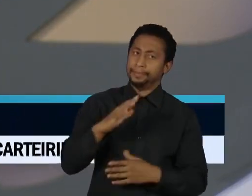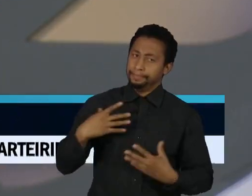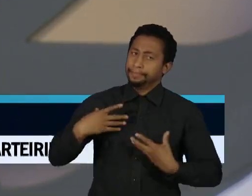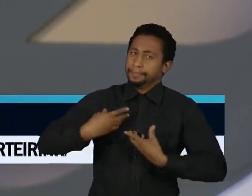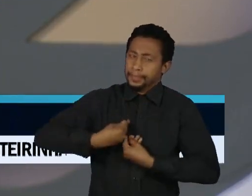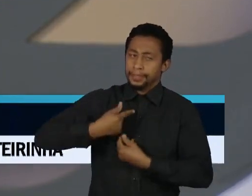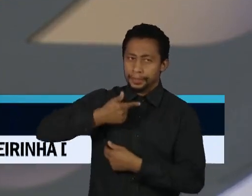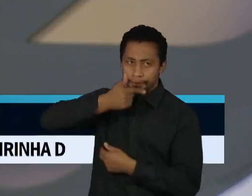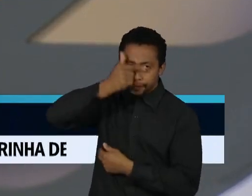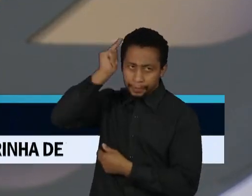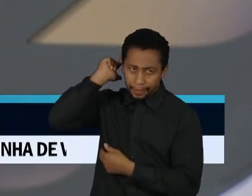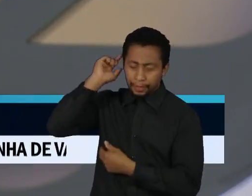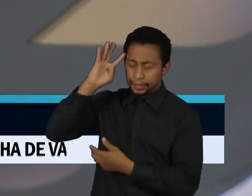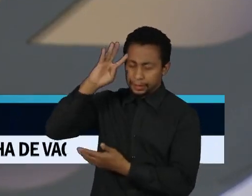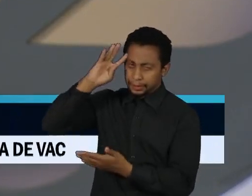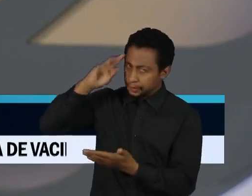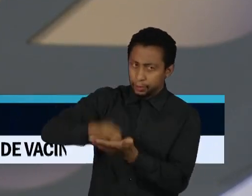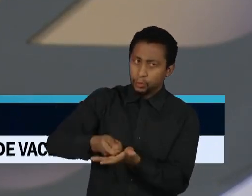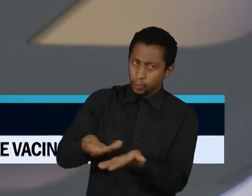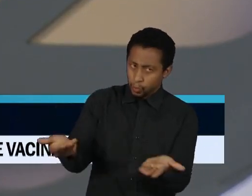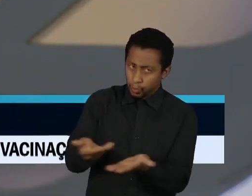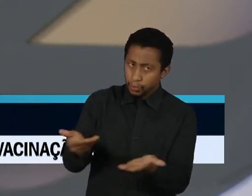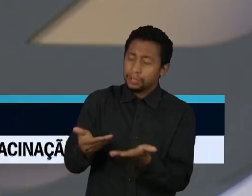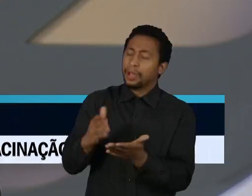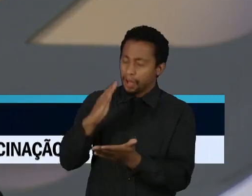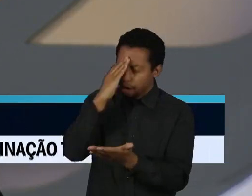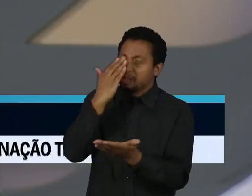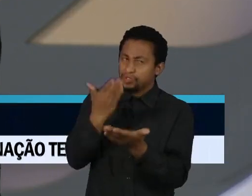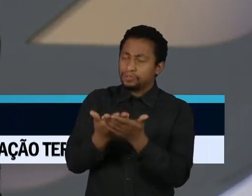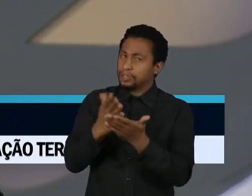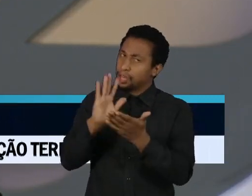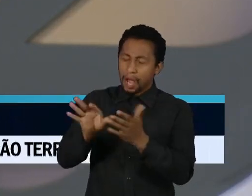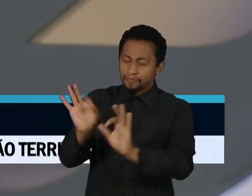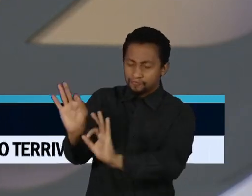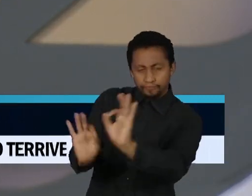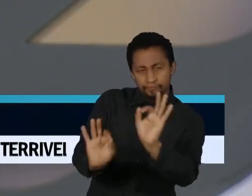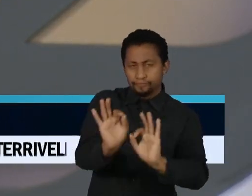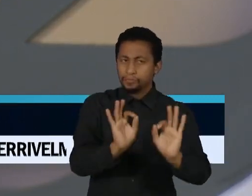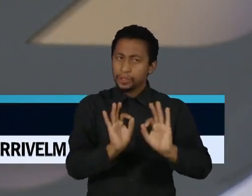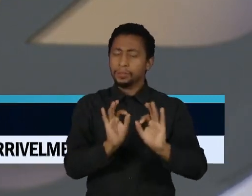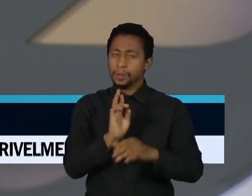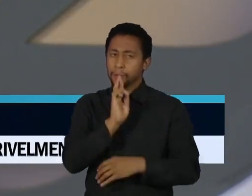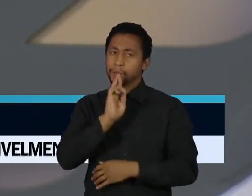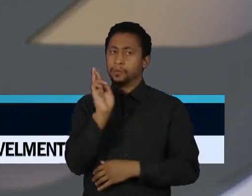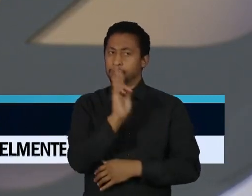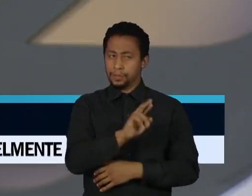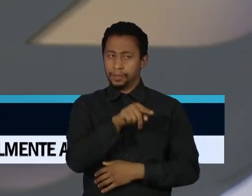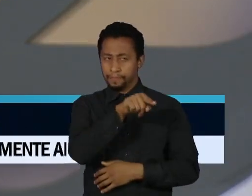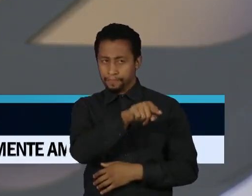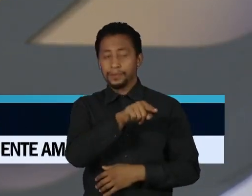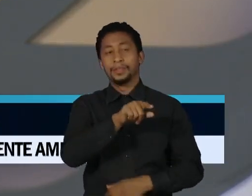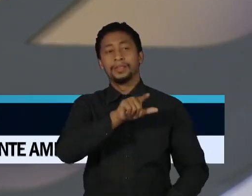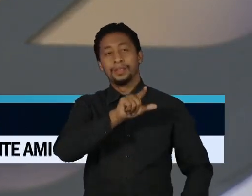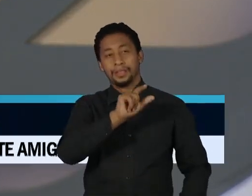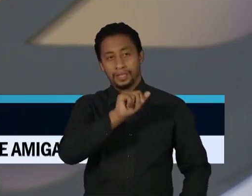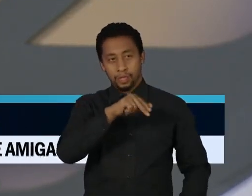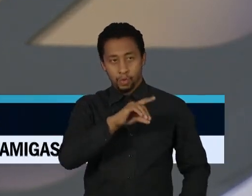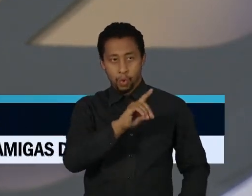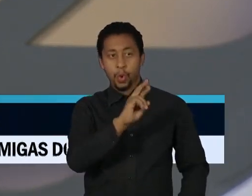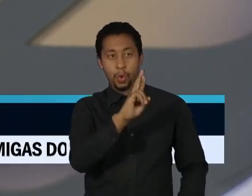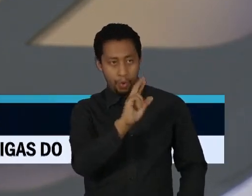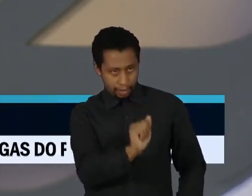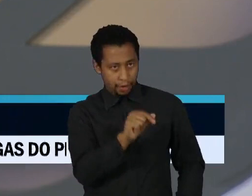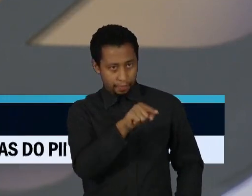de hoje, já antecipa esse argumento de defesa, respondendo a Lindor Araújo, dizendo o seguinte: não